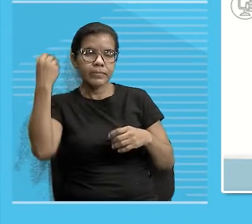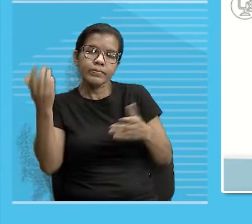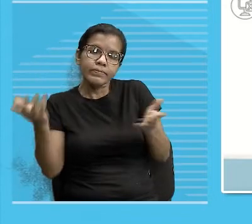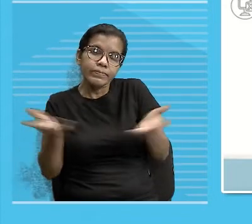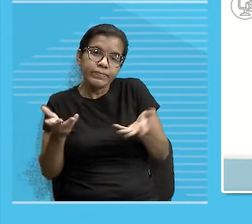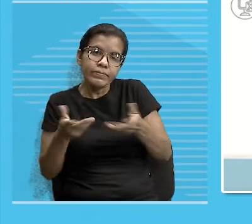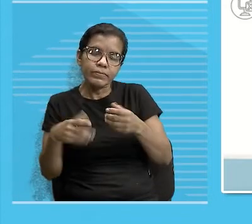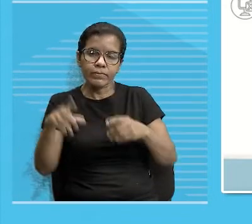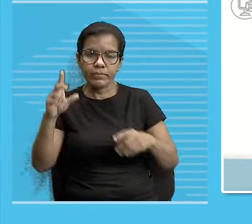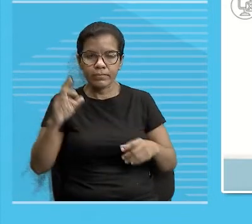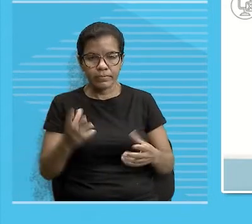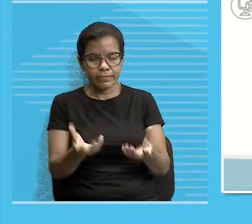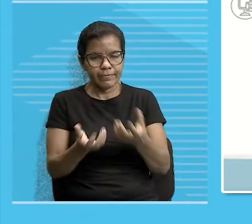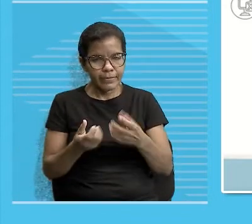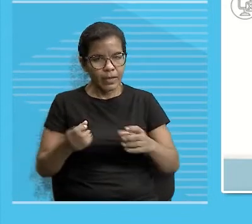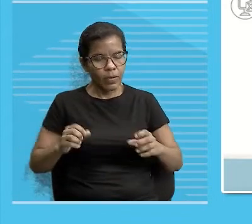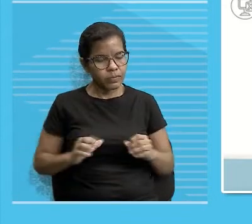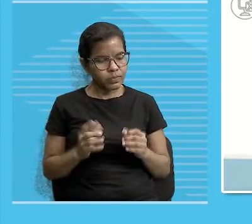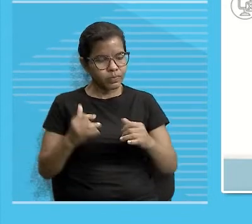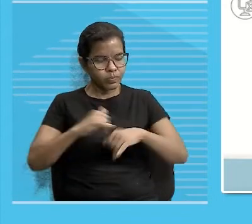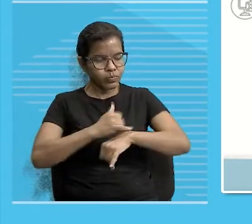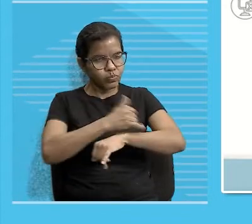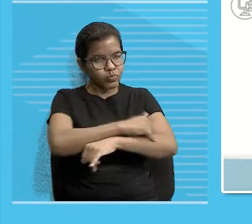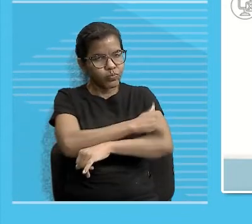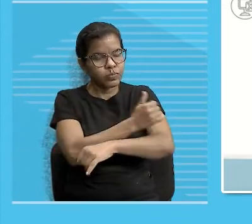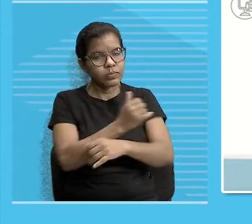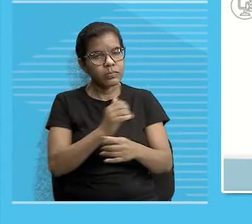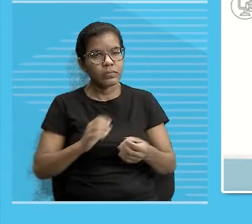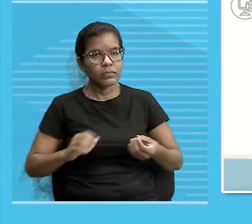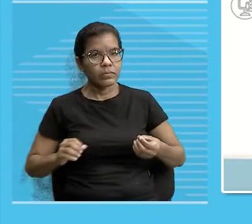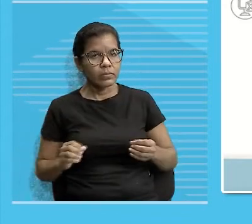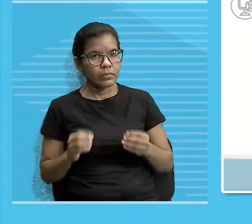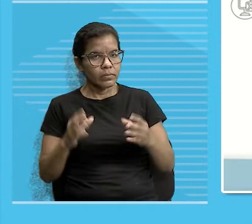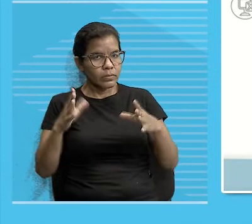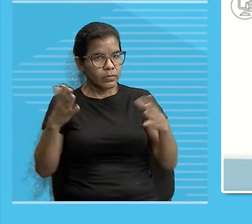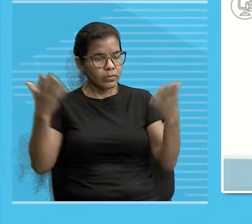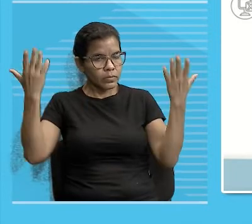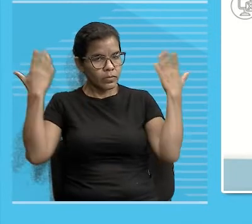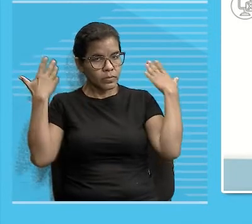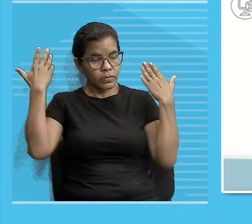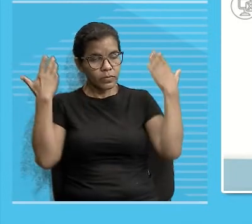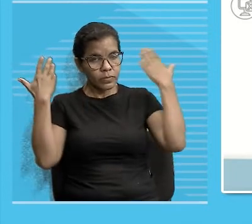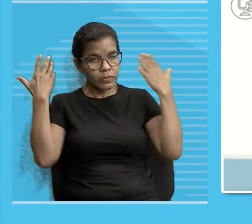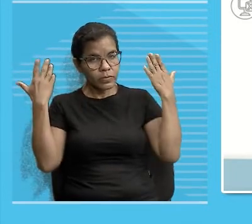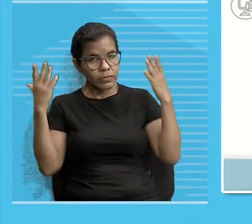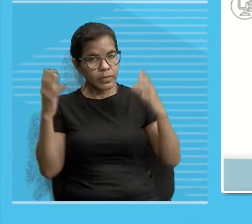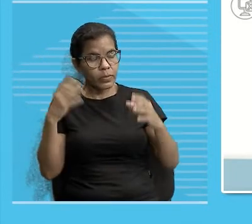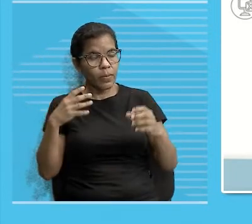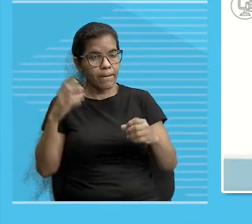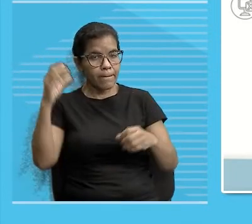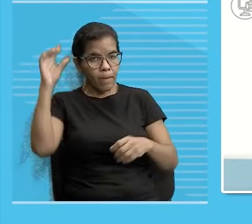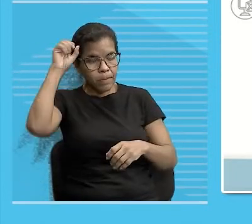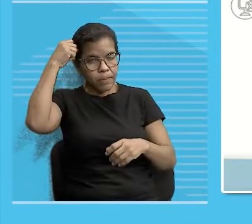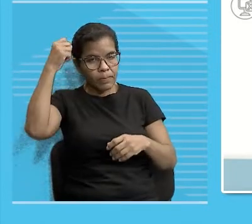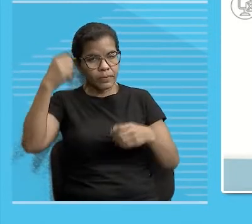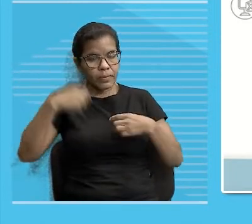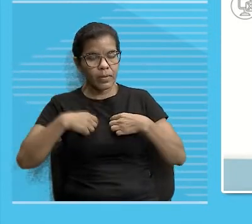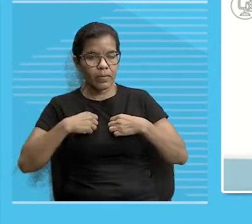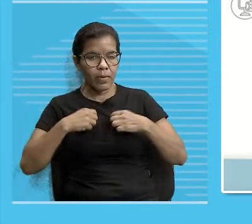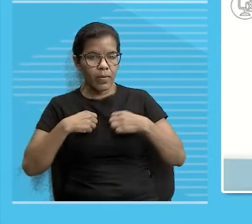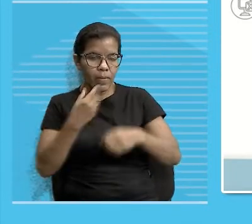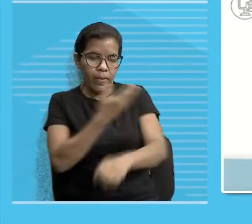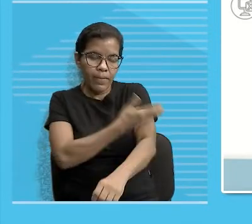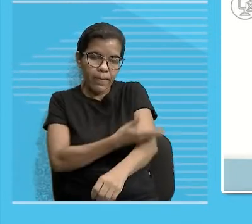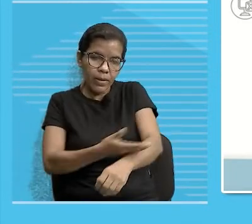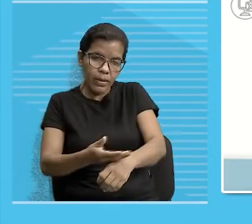Agora, se você quiser ficar mais forte, maior na foto, você bota um fundo preto e uma roupa branca.